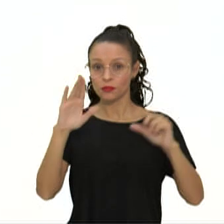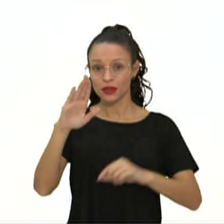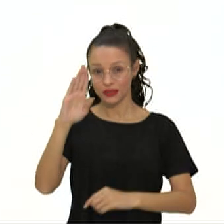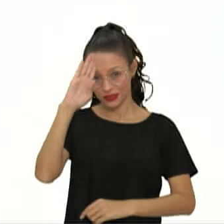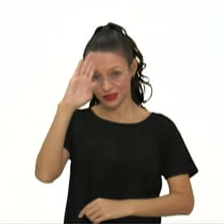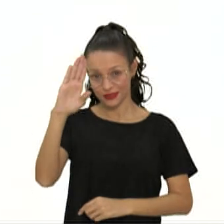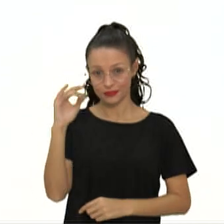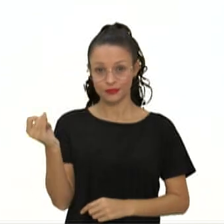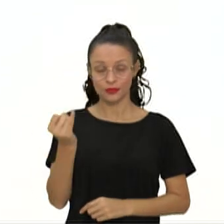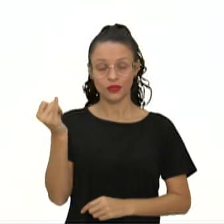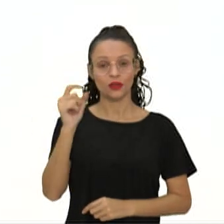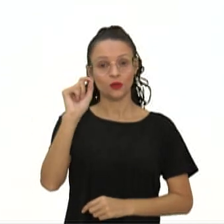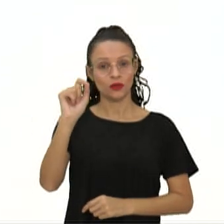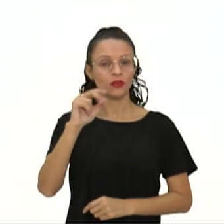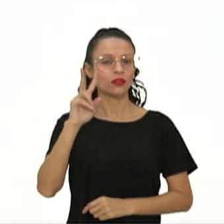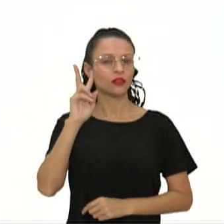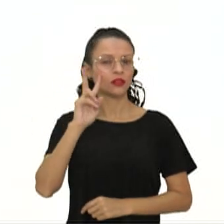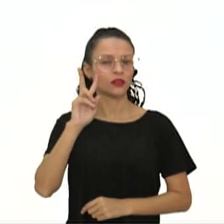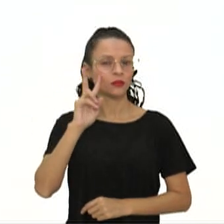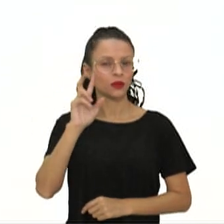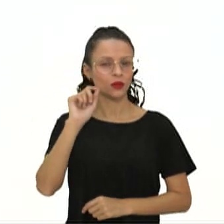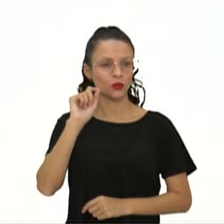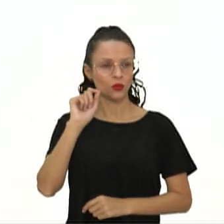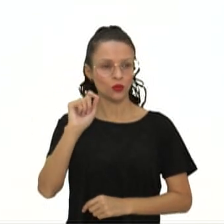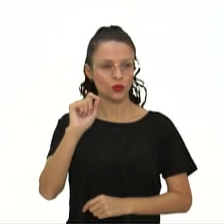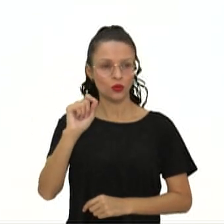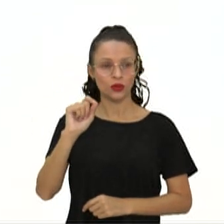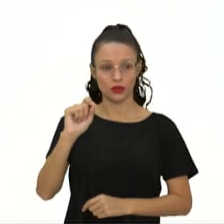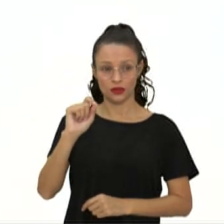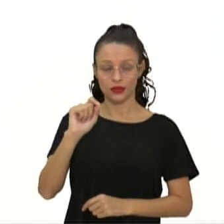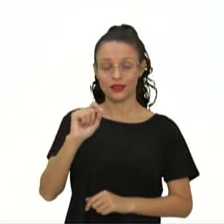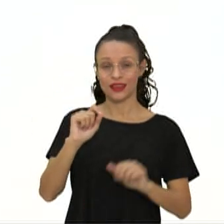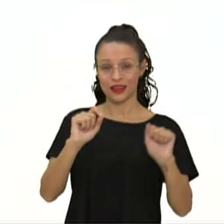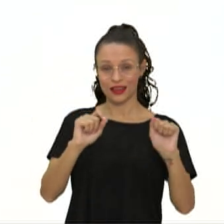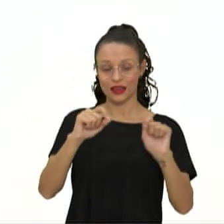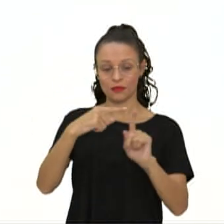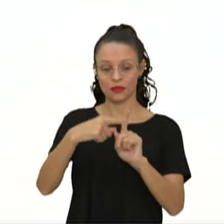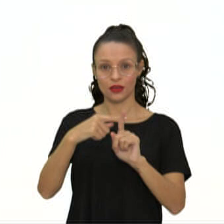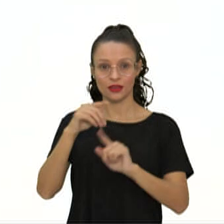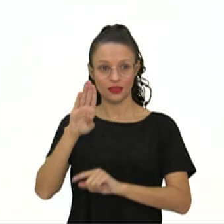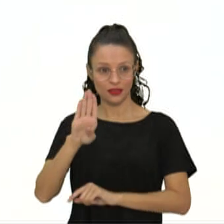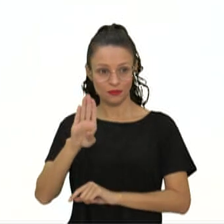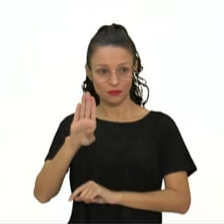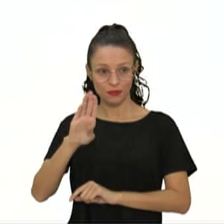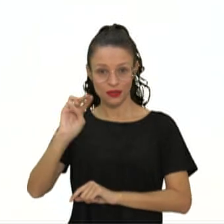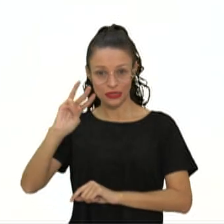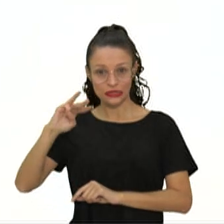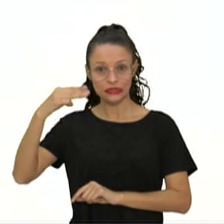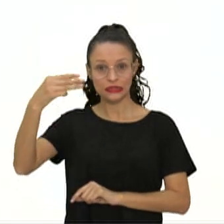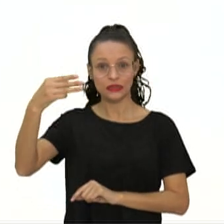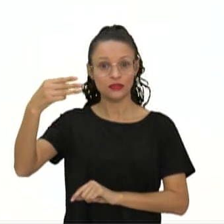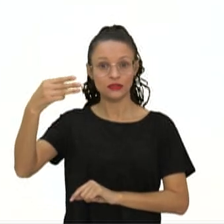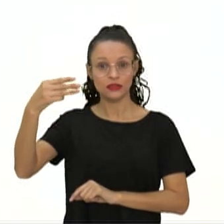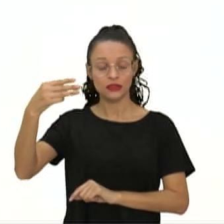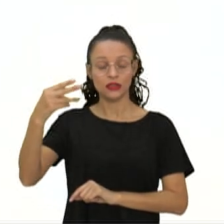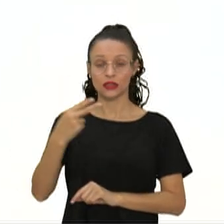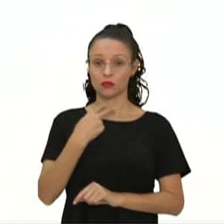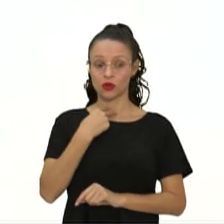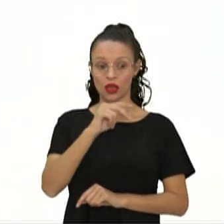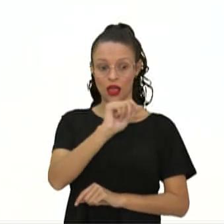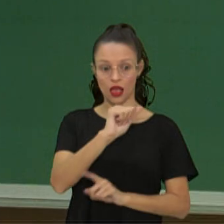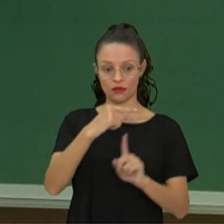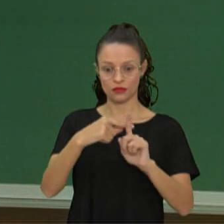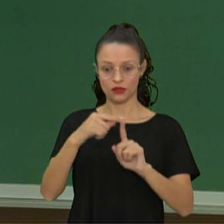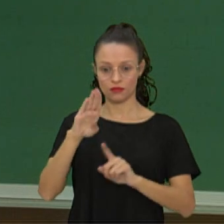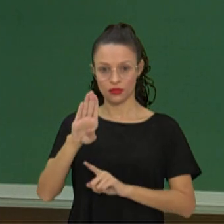importante aqui é a gente lembrar que o cubo da soma não é a soma dos cubos. Eu não posso fazer A ao cubo mais B ao cubo,